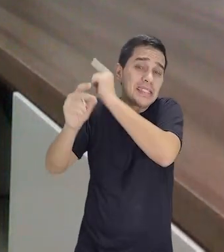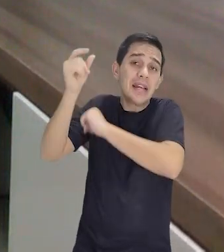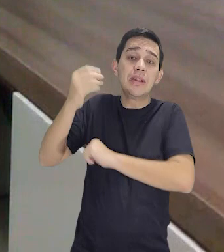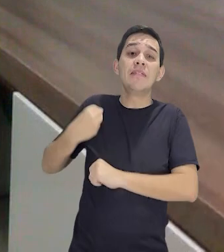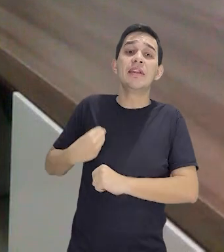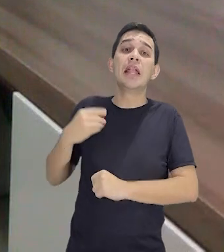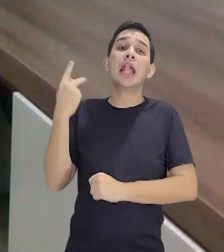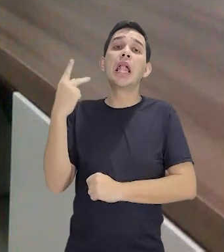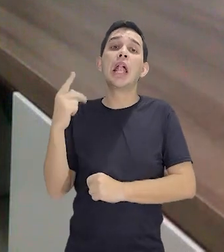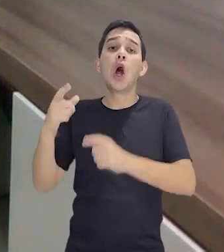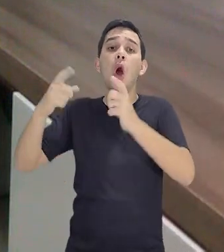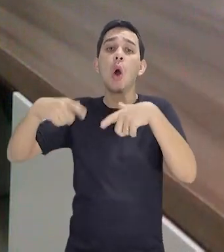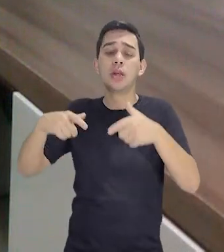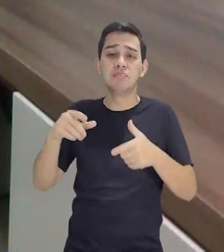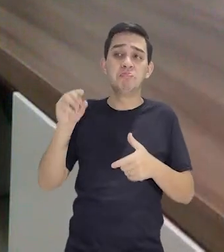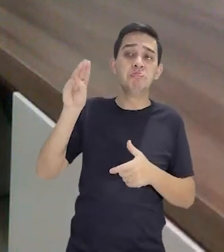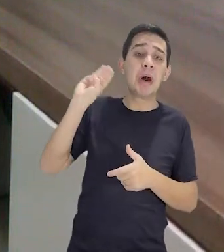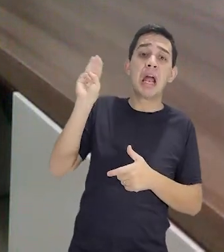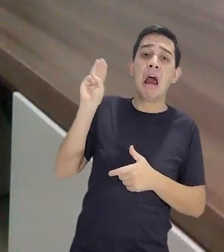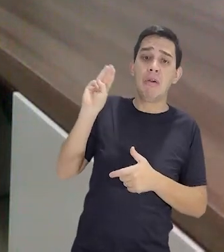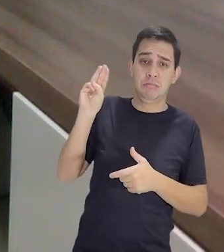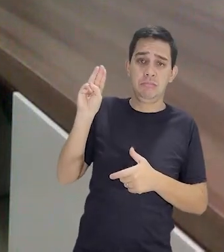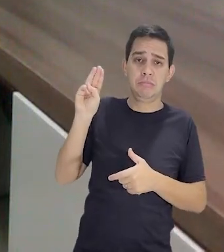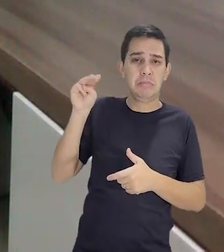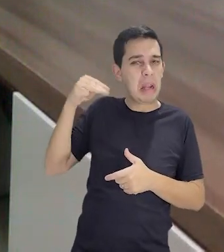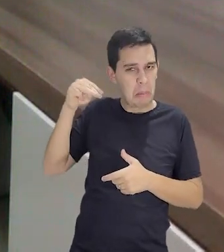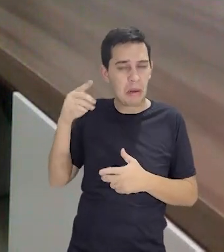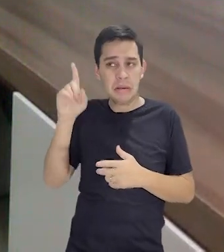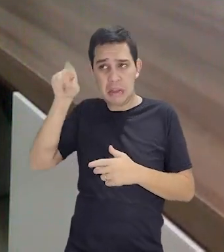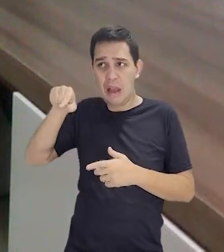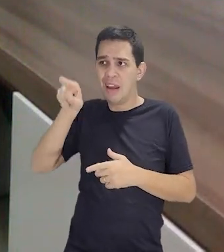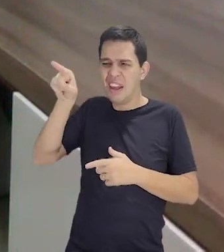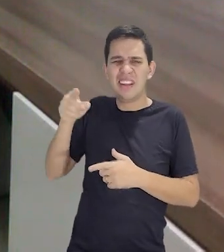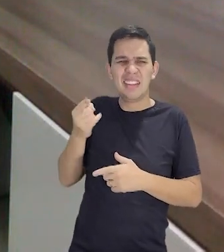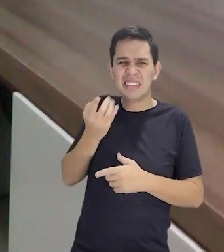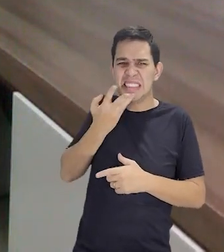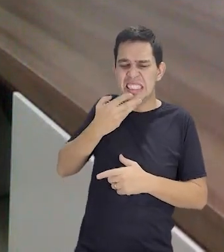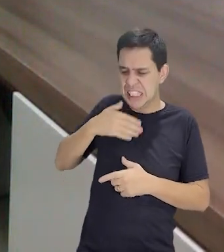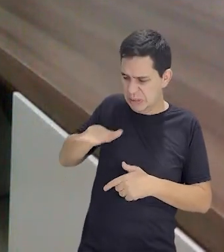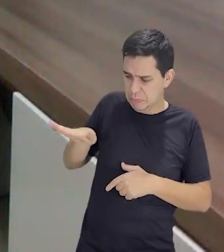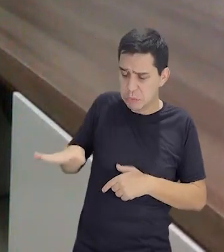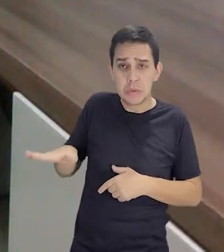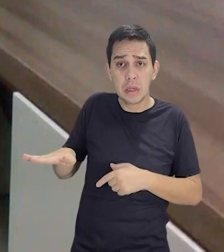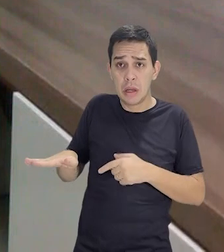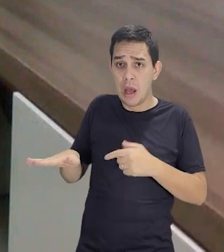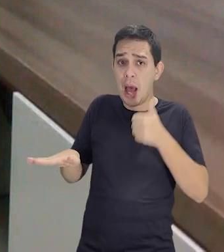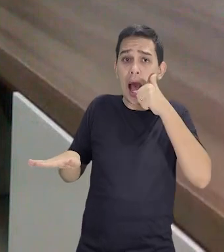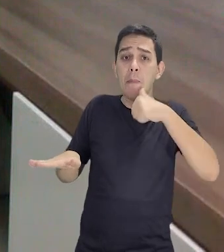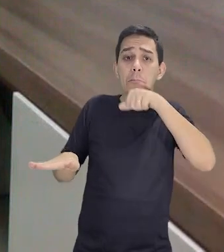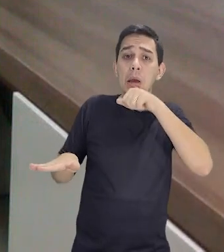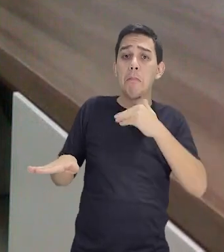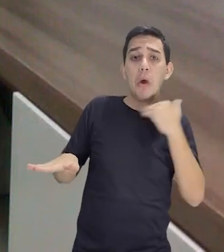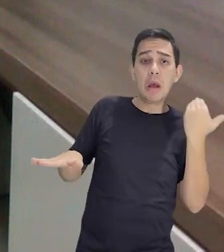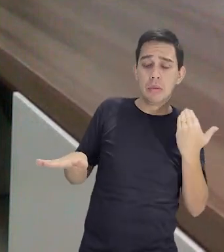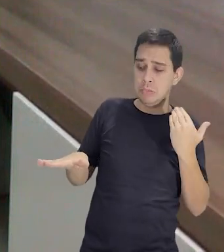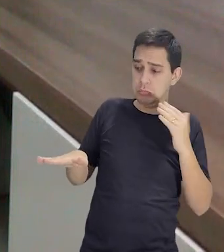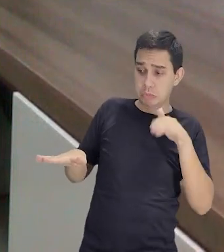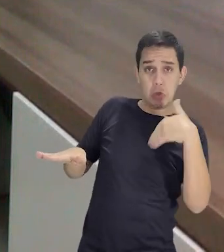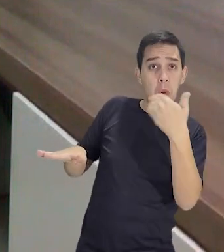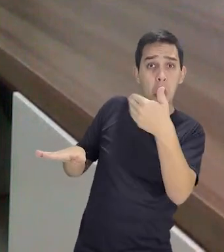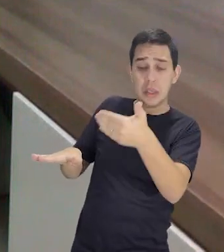com a mãe falecida, ainda criança, foi dada em doação, a mãe adotiva também faleceu, e aos 12 anos de